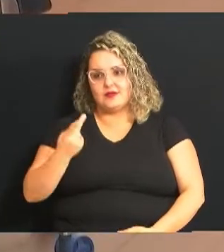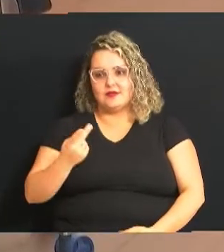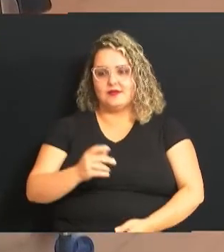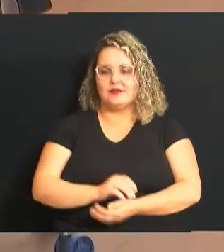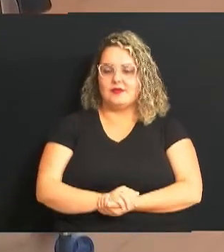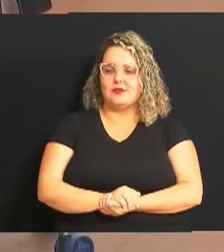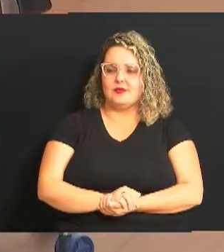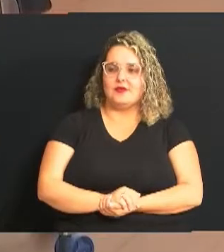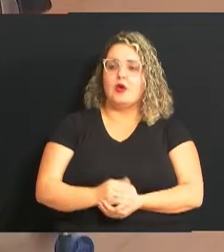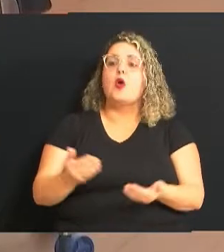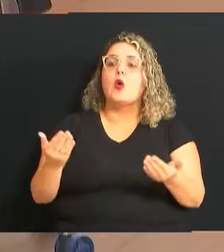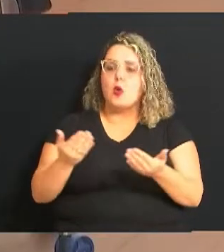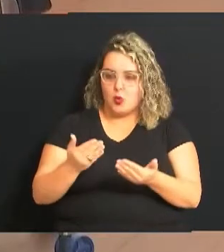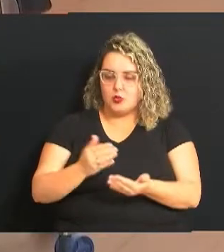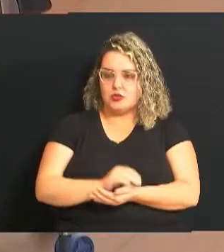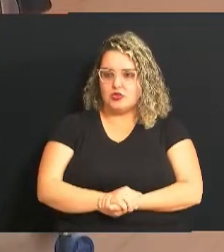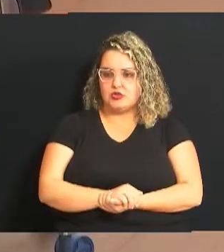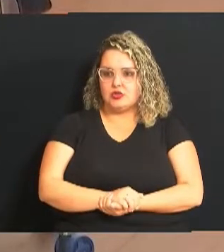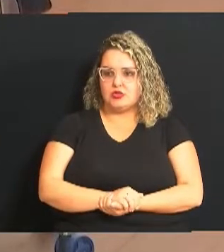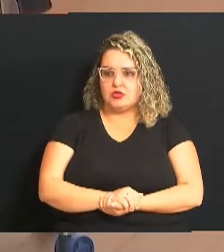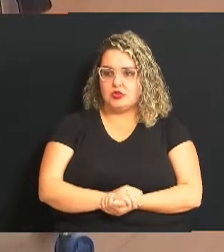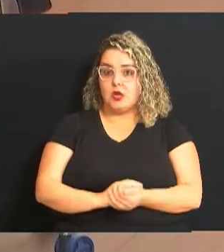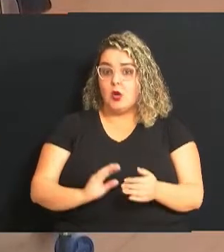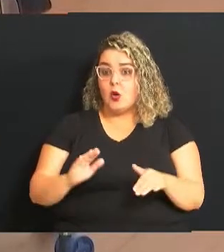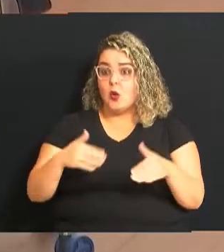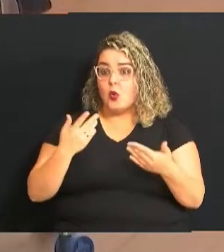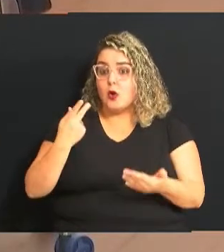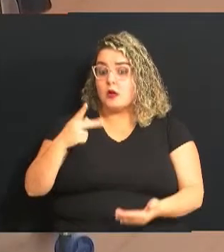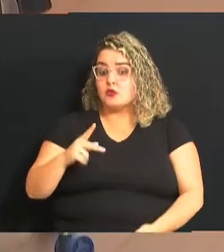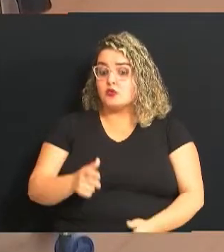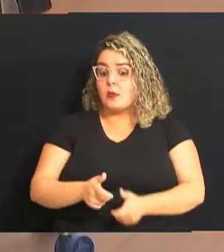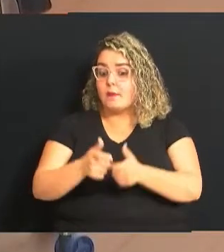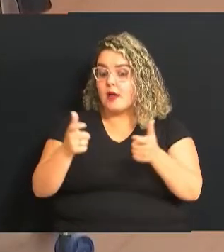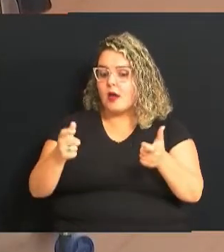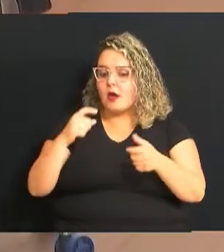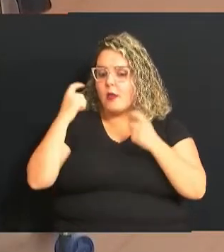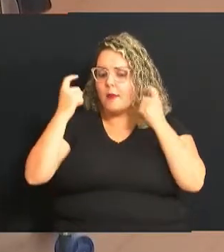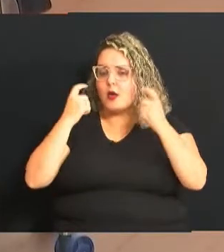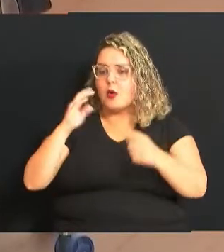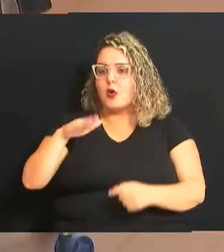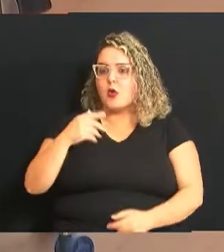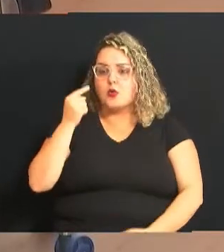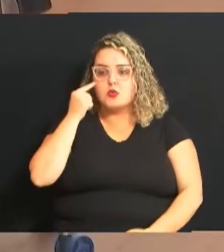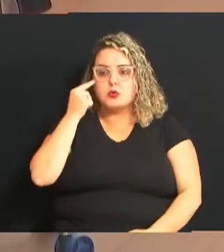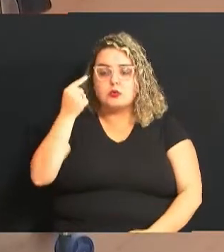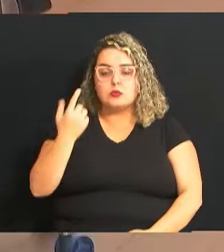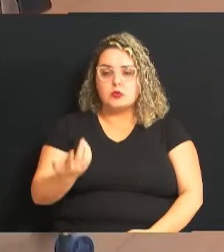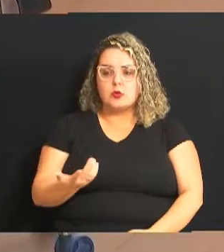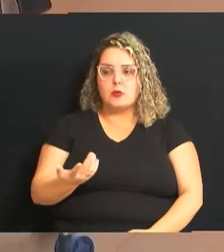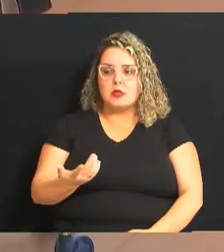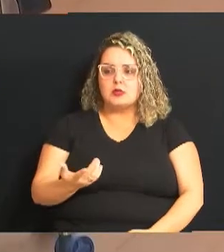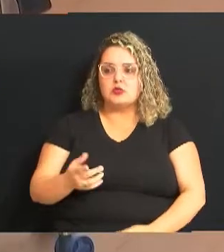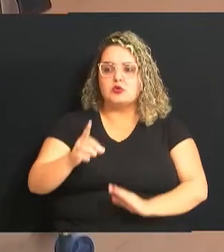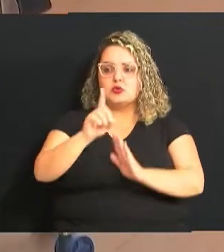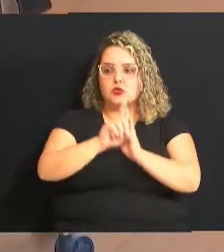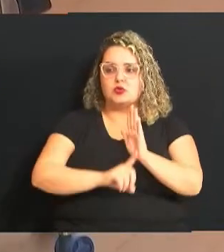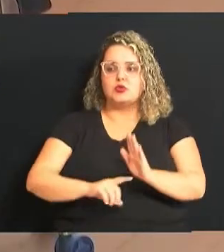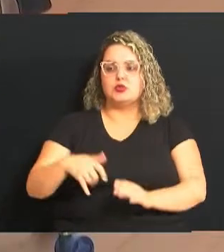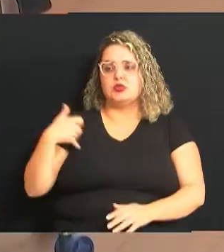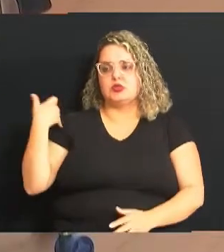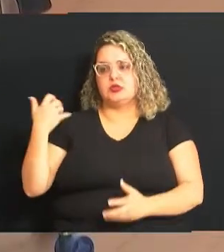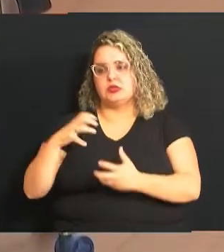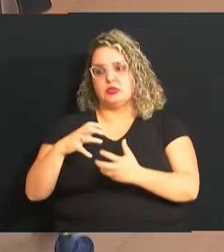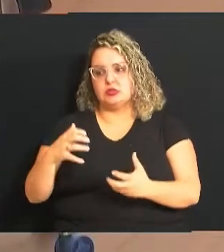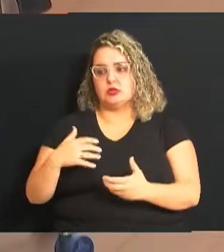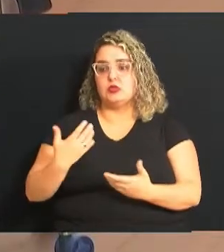mim hoje, qual é a sua maior preocupação quando a gente pensa nos direitos dos idosos, ainda mais